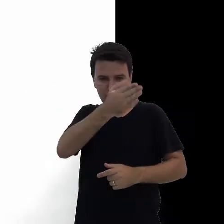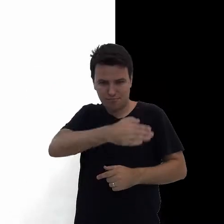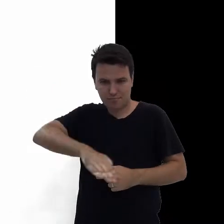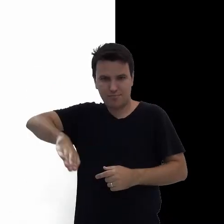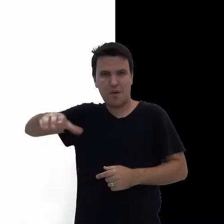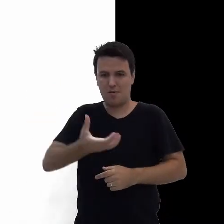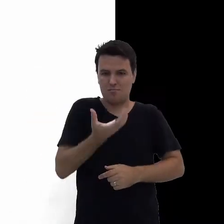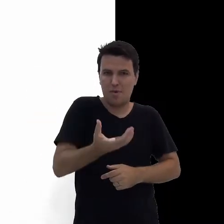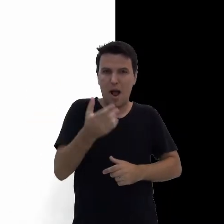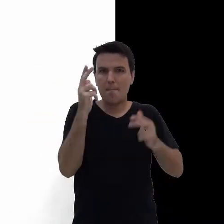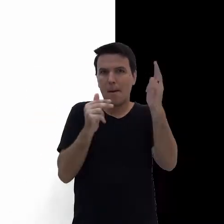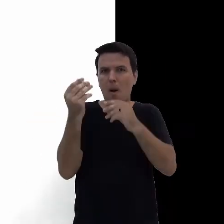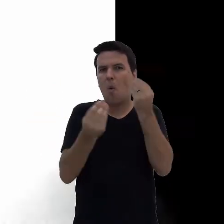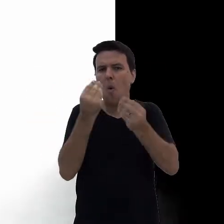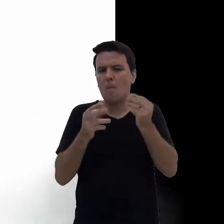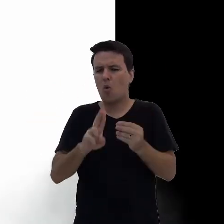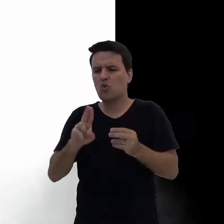uso da ferramenta extrusão.